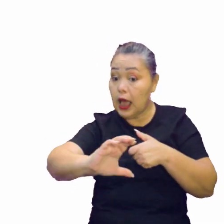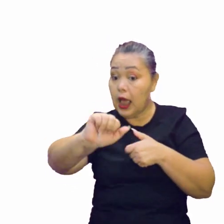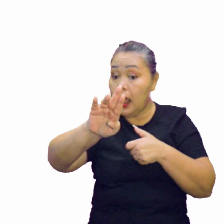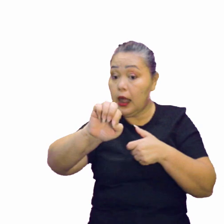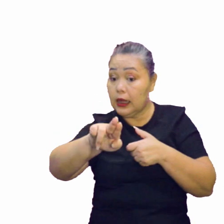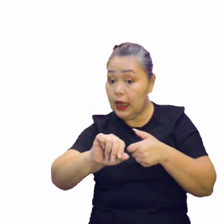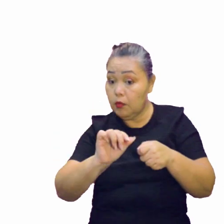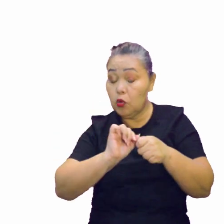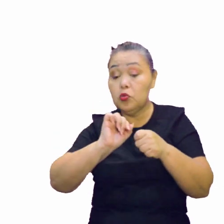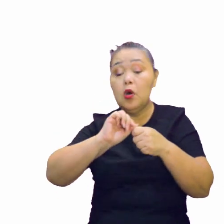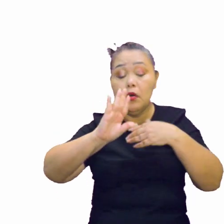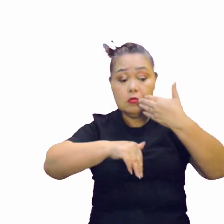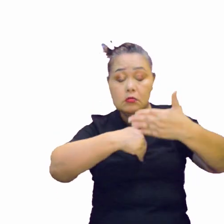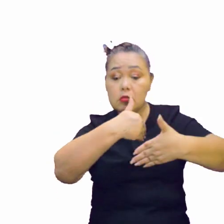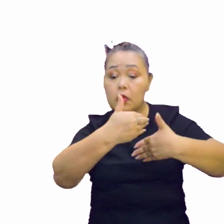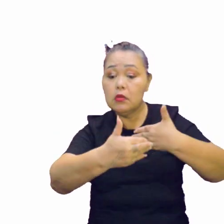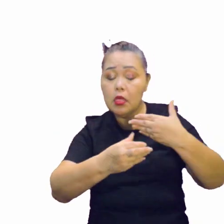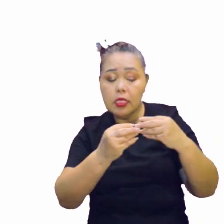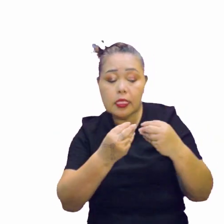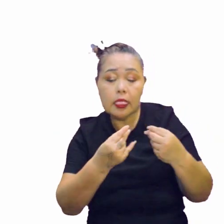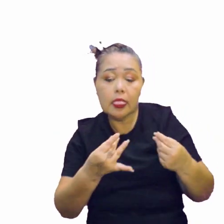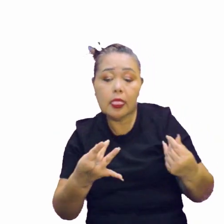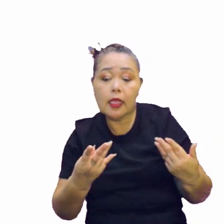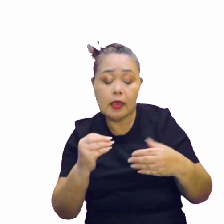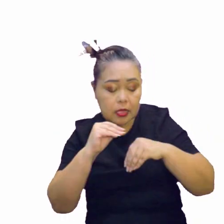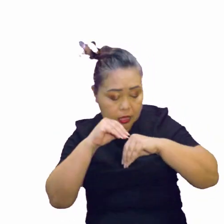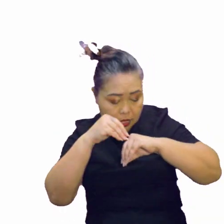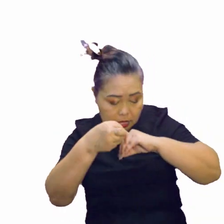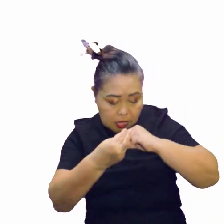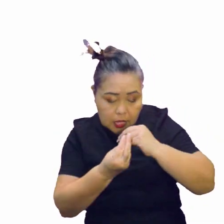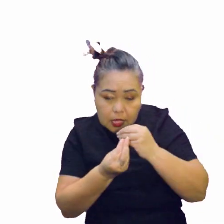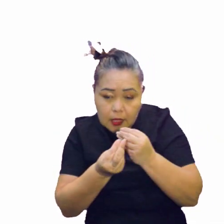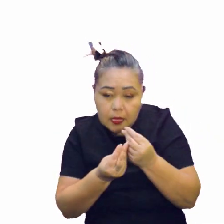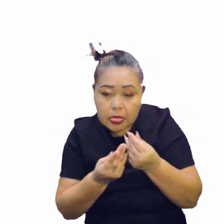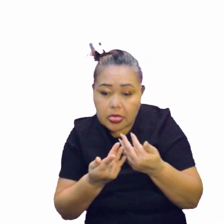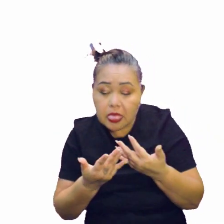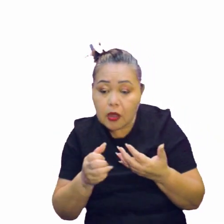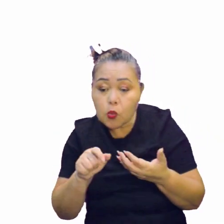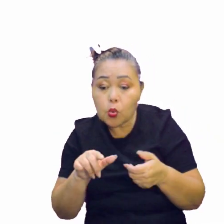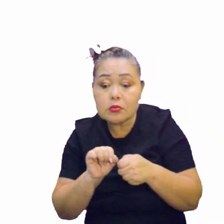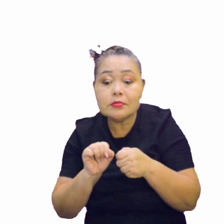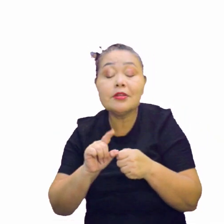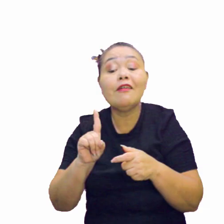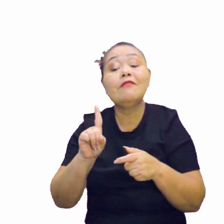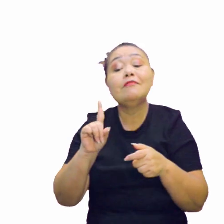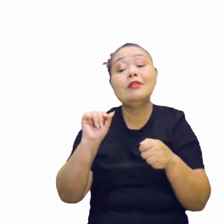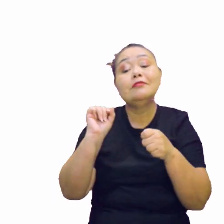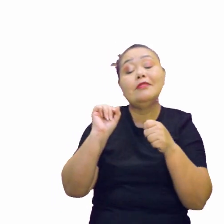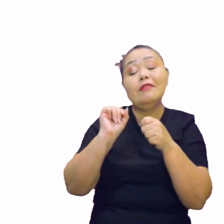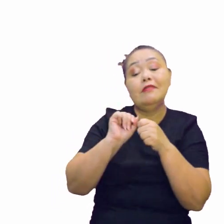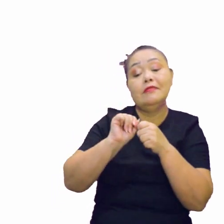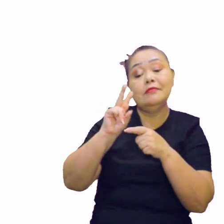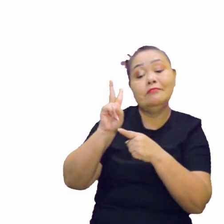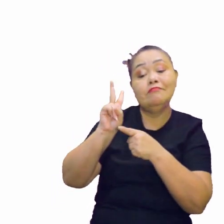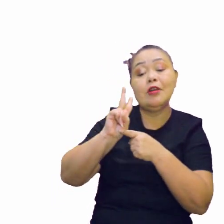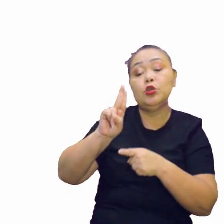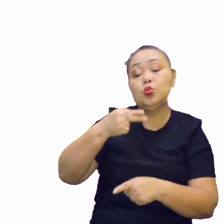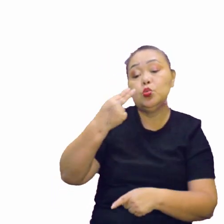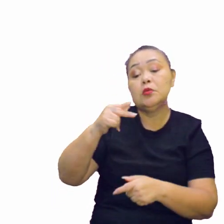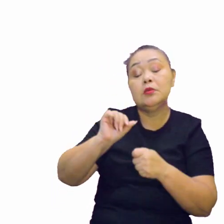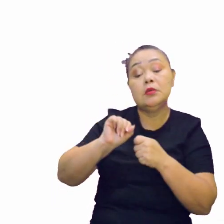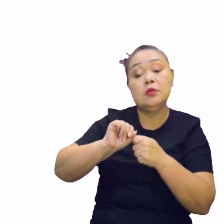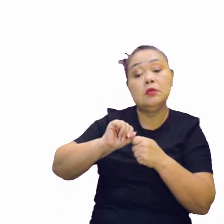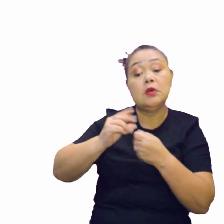decomposição advindo dos micro-organismos existentes naquele solo, que vão fazer a manutenção nutricional. Então, a